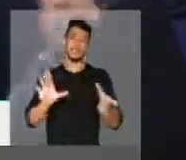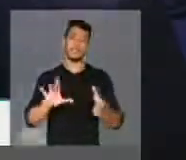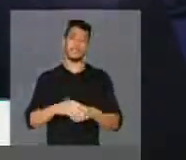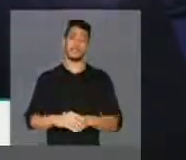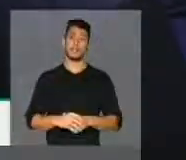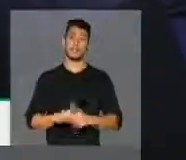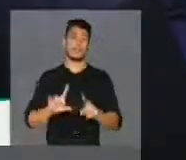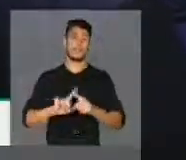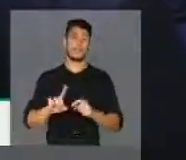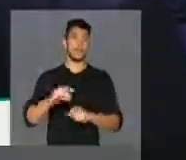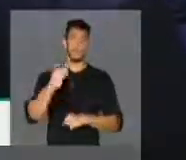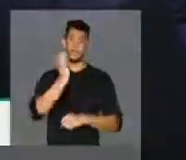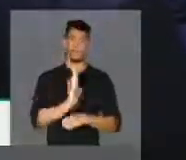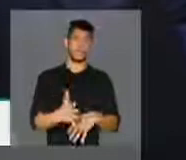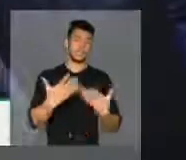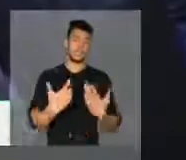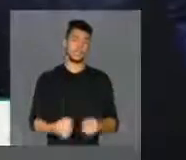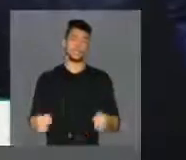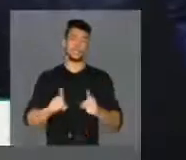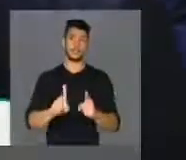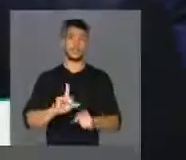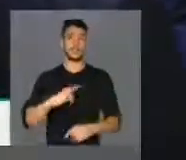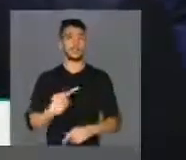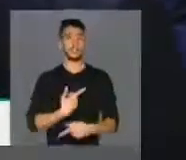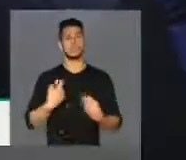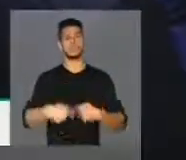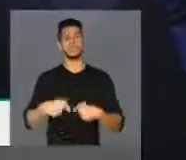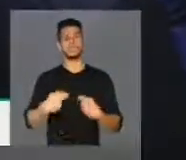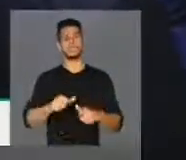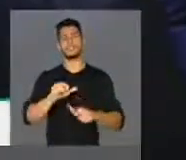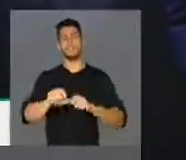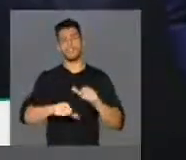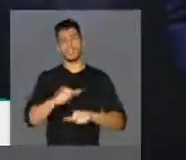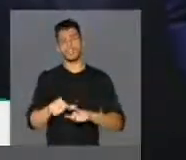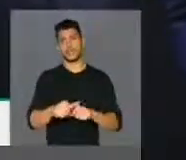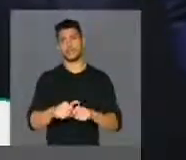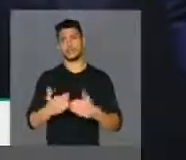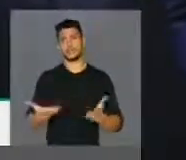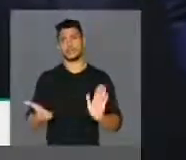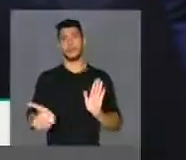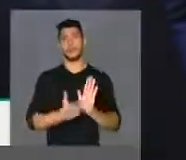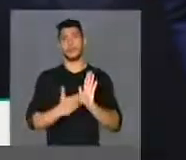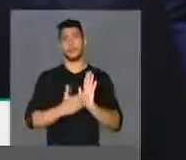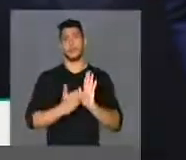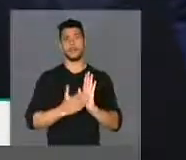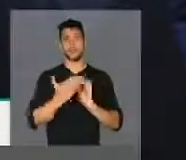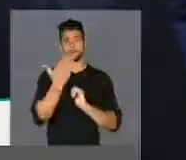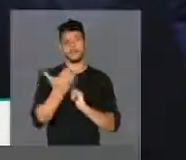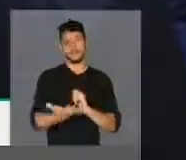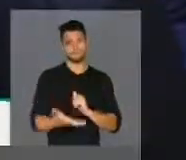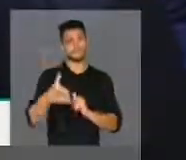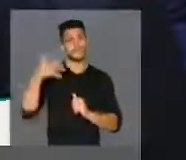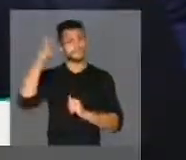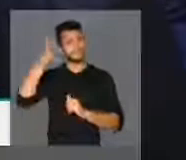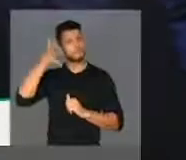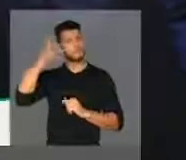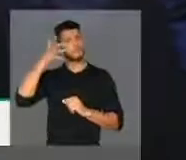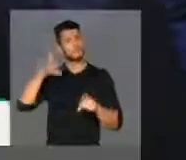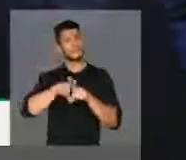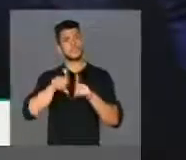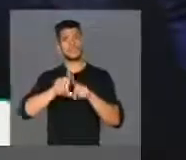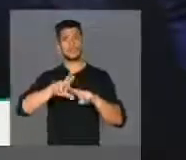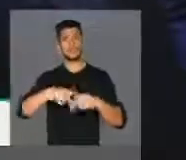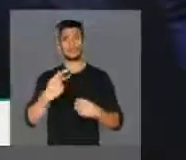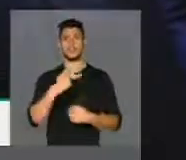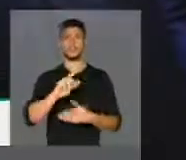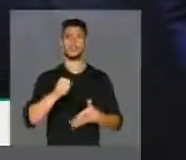policiais, menos o nosso país. Então, nós precisamos caminhar nessa direção e parabéns pela sua manifestação, pela sua luta. E